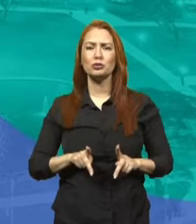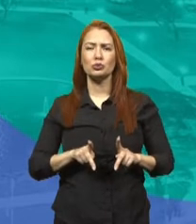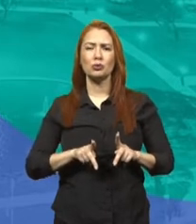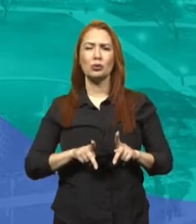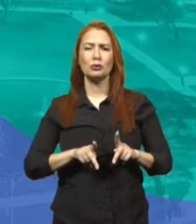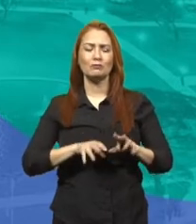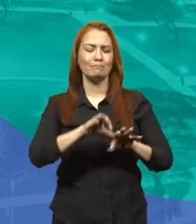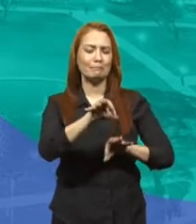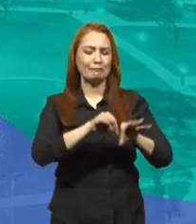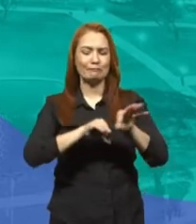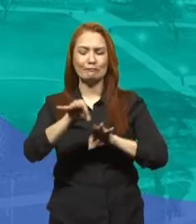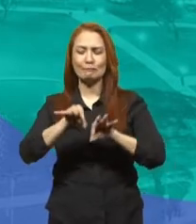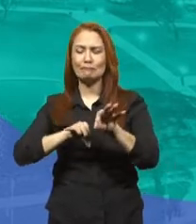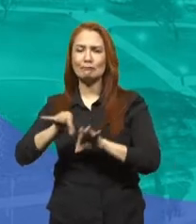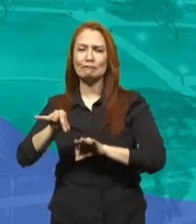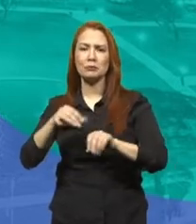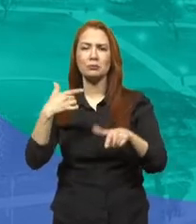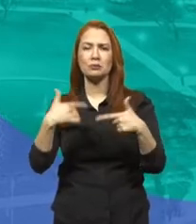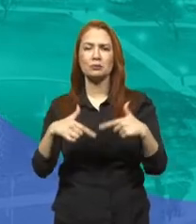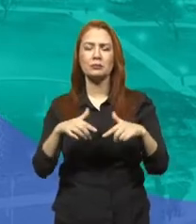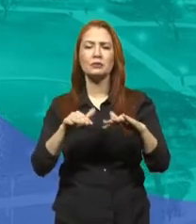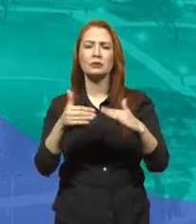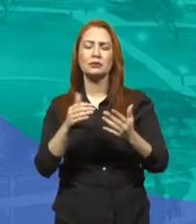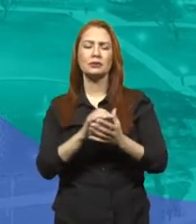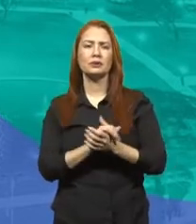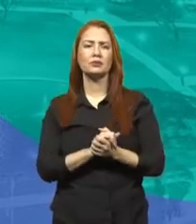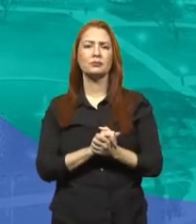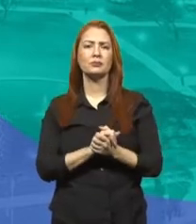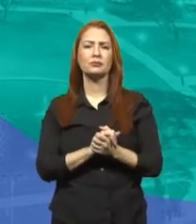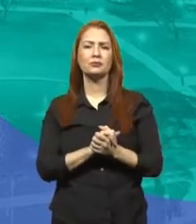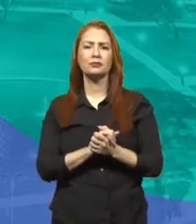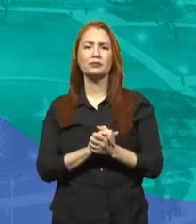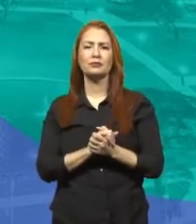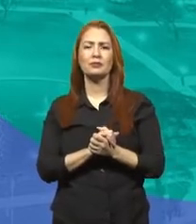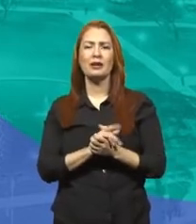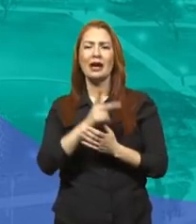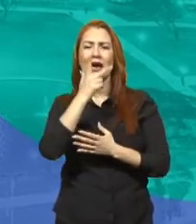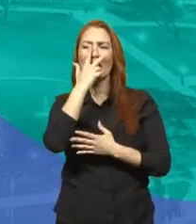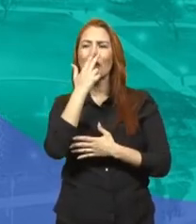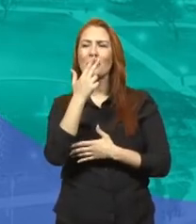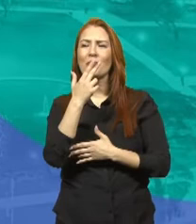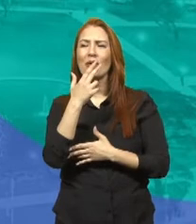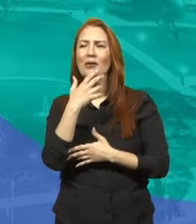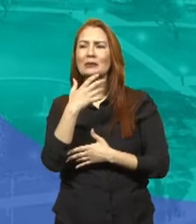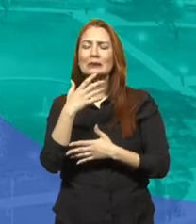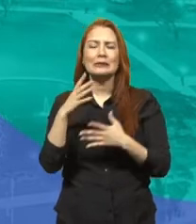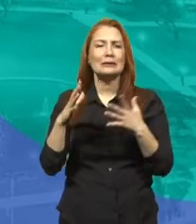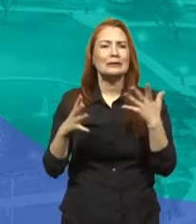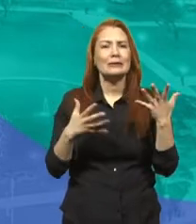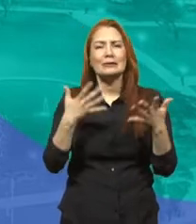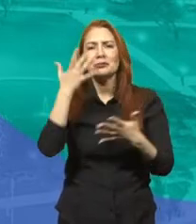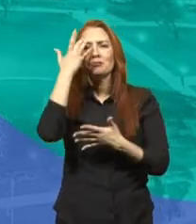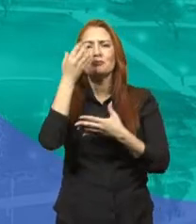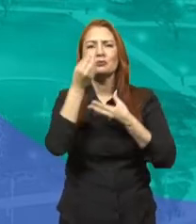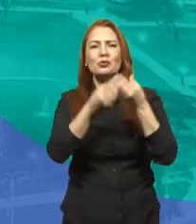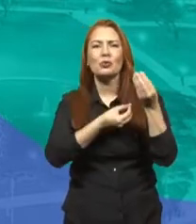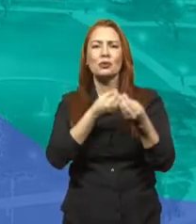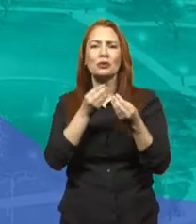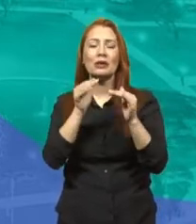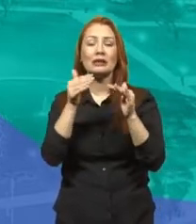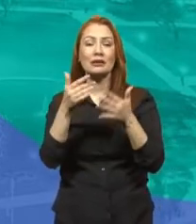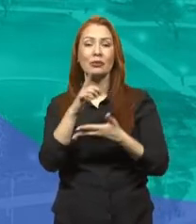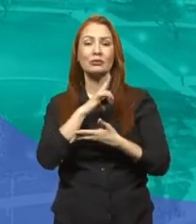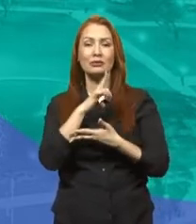trabalho. E aí nós estava vendo assim, estava tudo perdido já. Aí foi um momento que apareceu uma pessoa